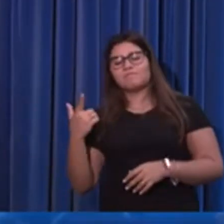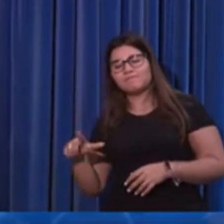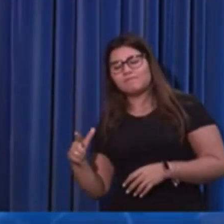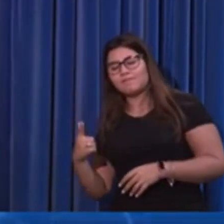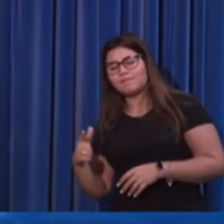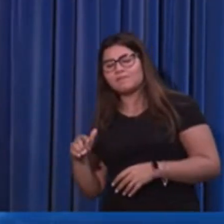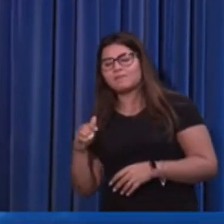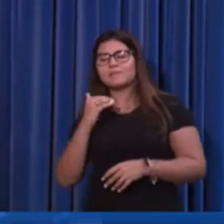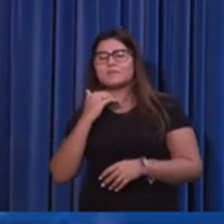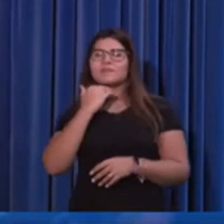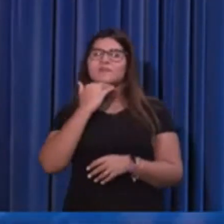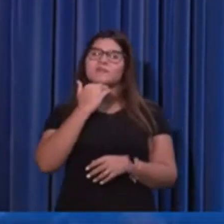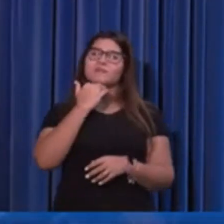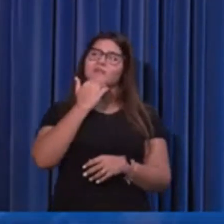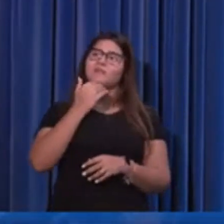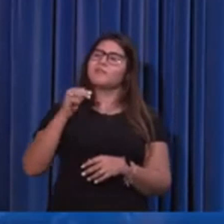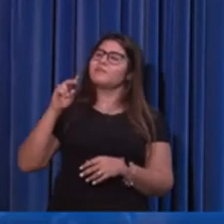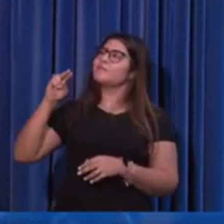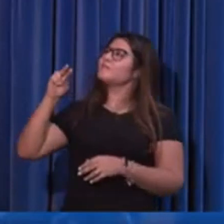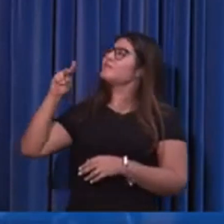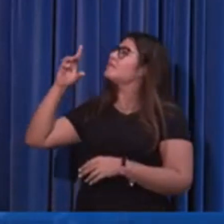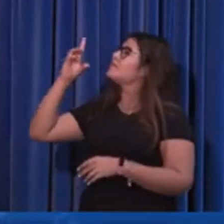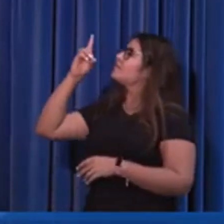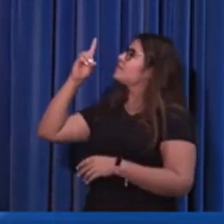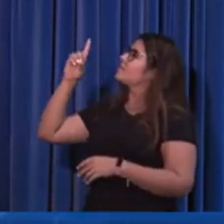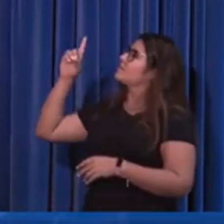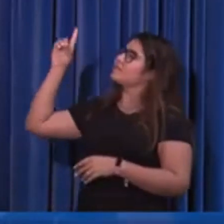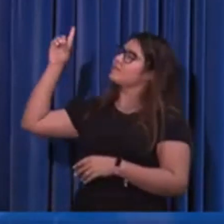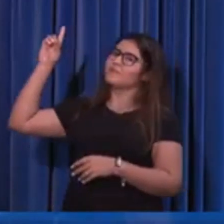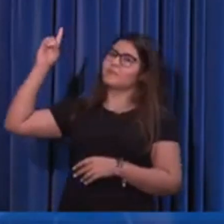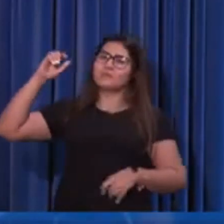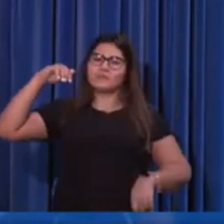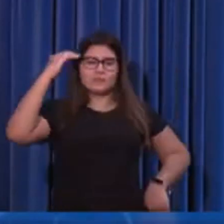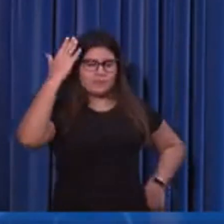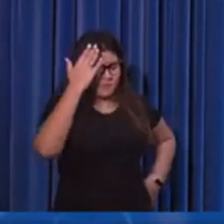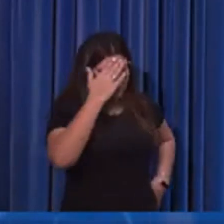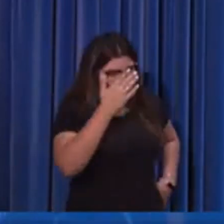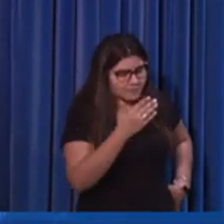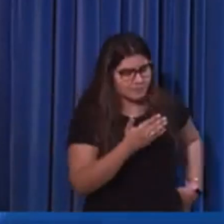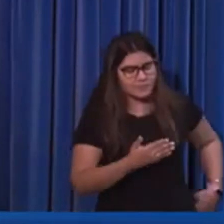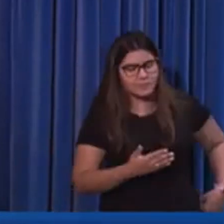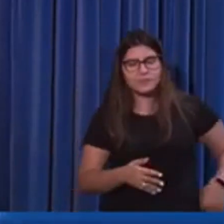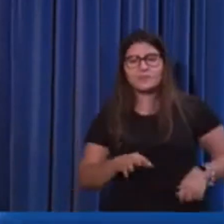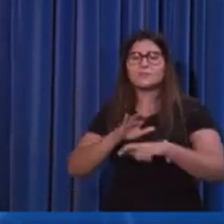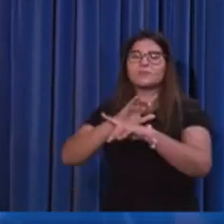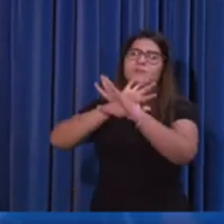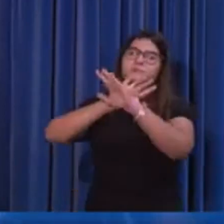não há outro igual a ti, dignas de glória